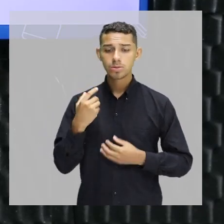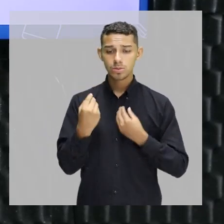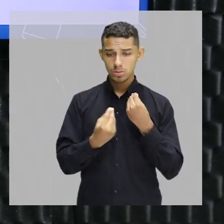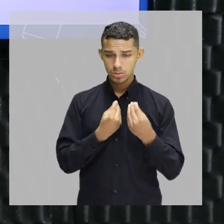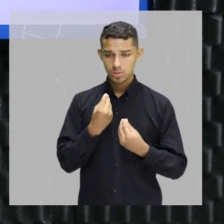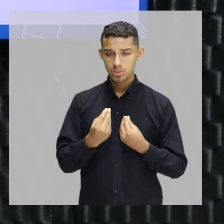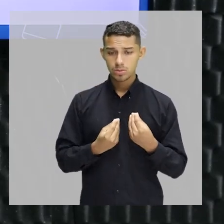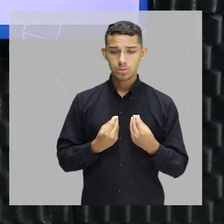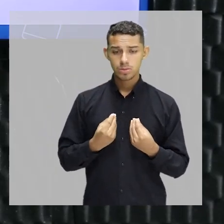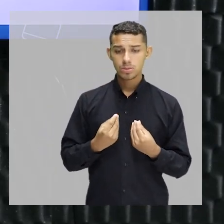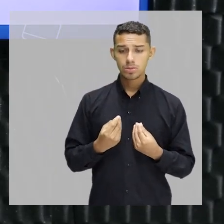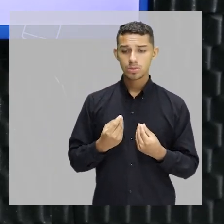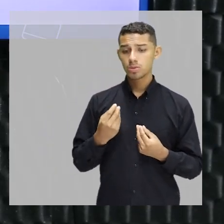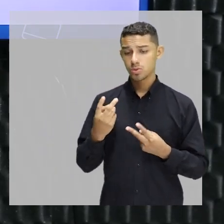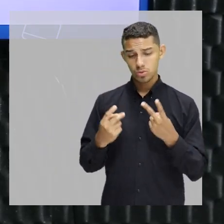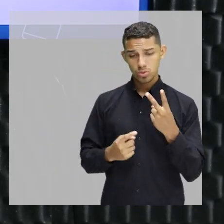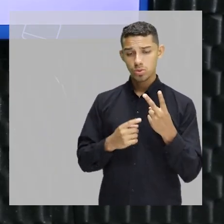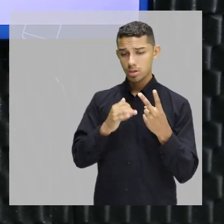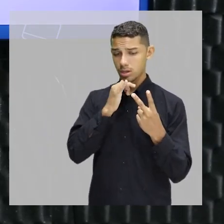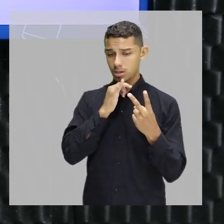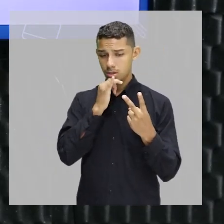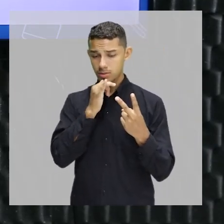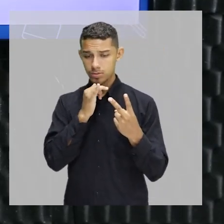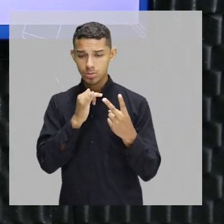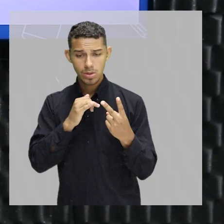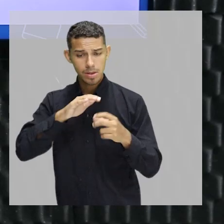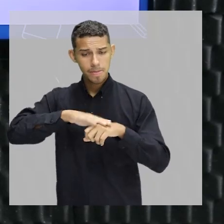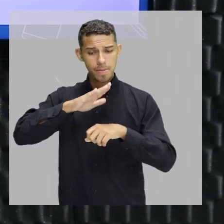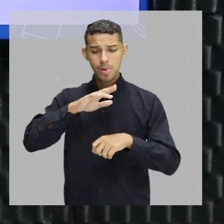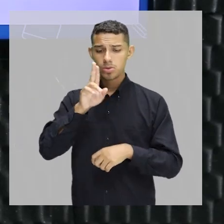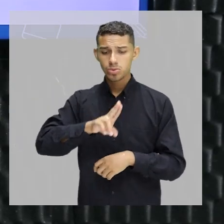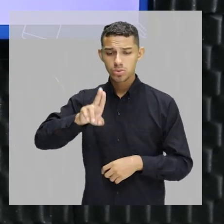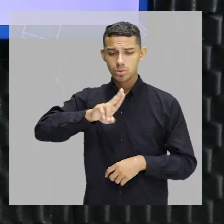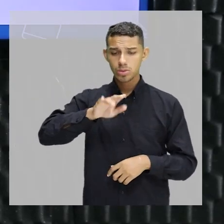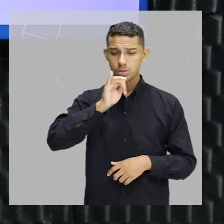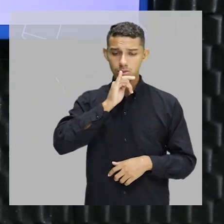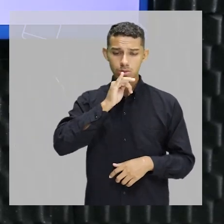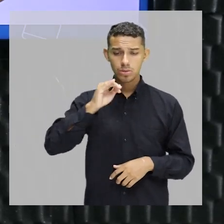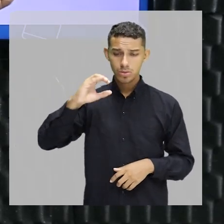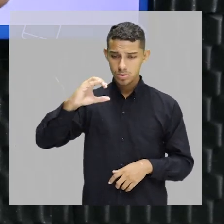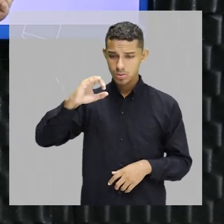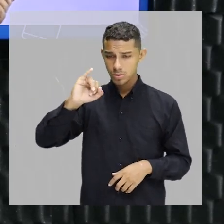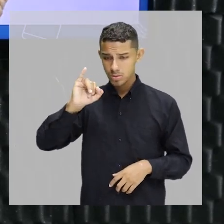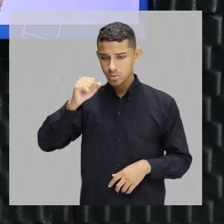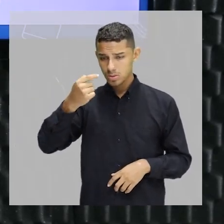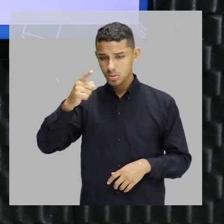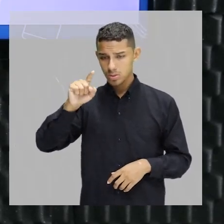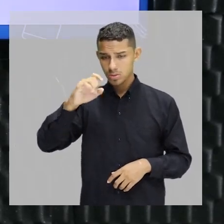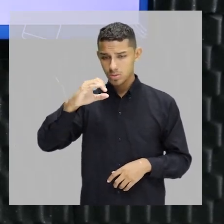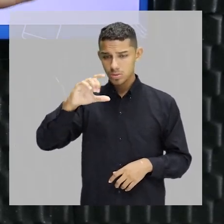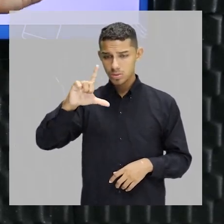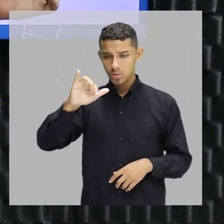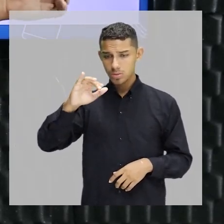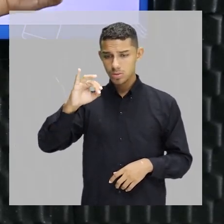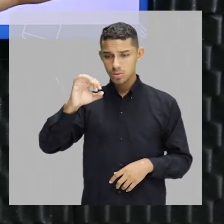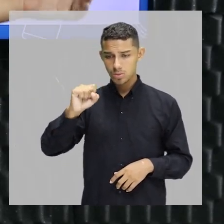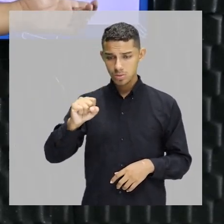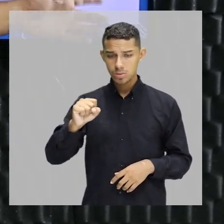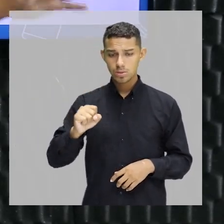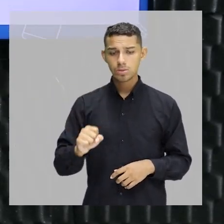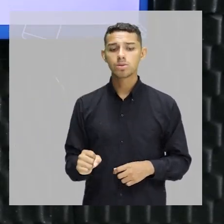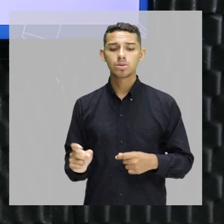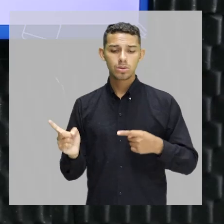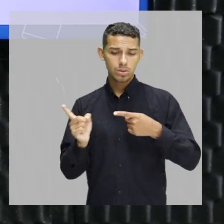Né, nós temos dois exemplos aqui, que é os mais utilizados, que são cíclicos, né, que é o ciclontron e o